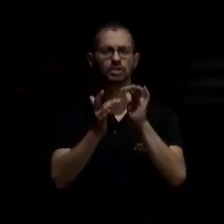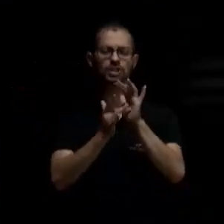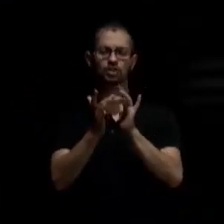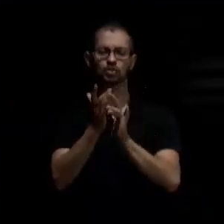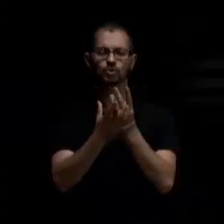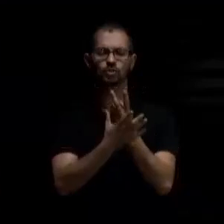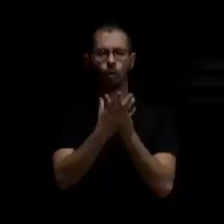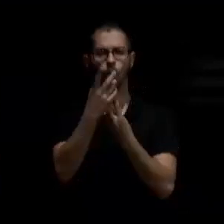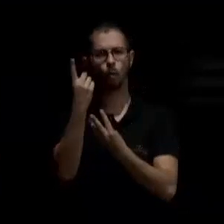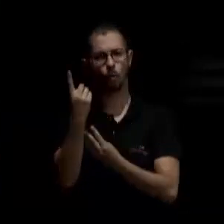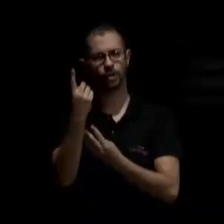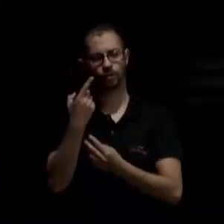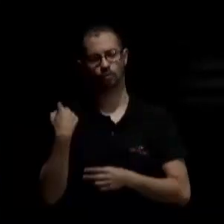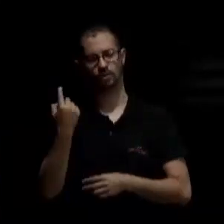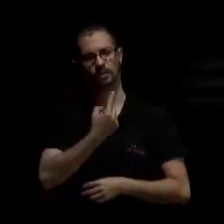em nós.